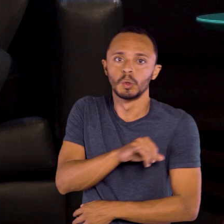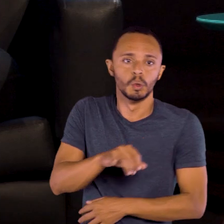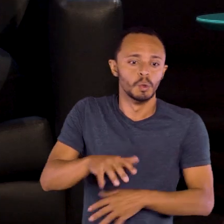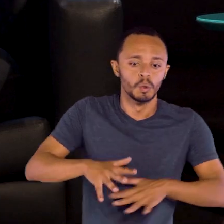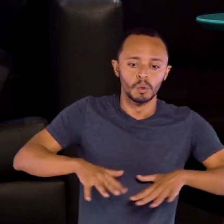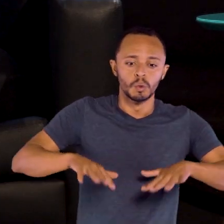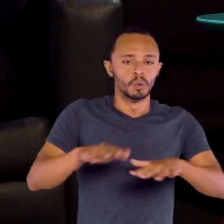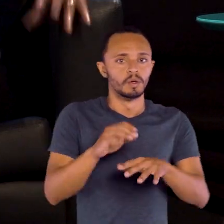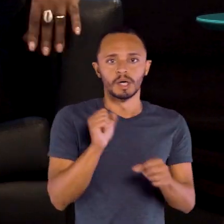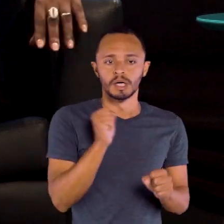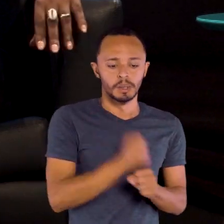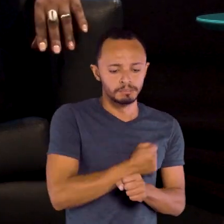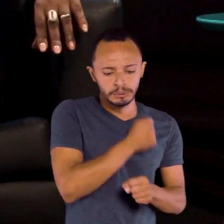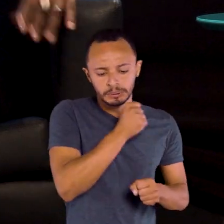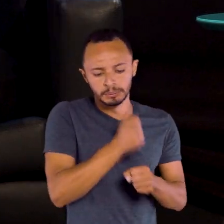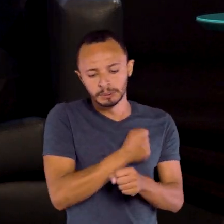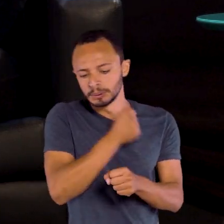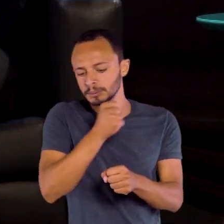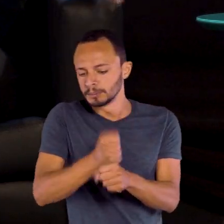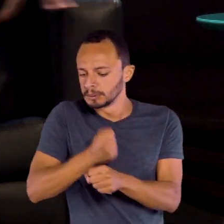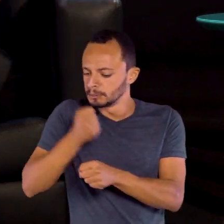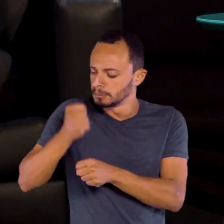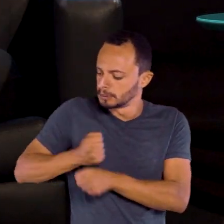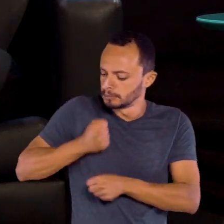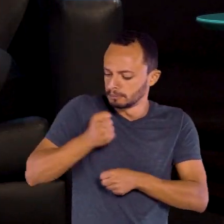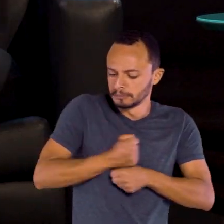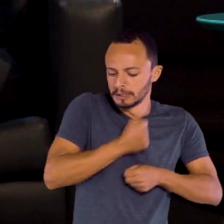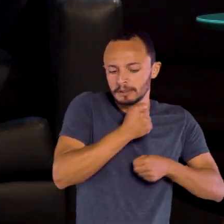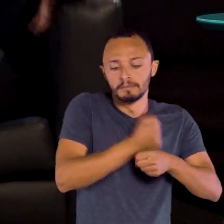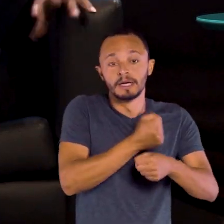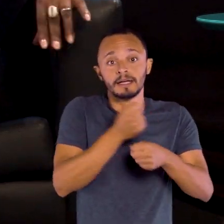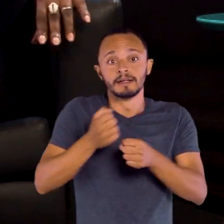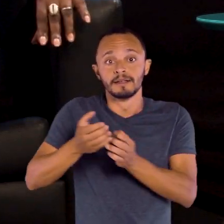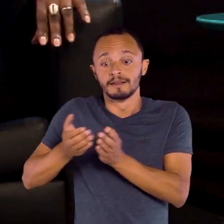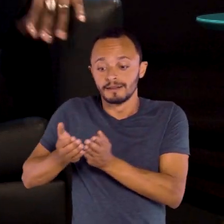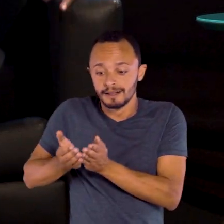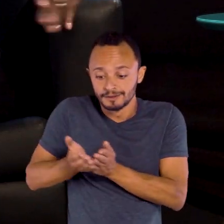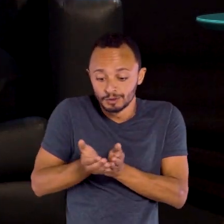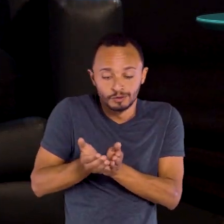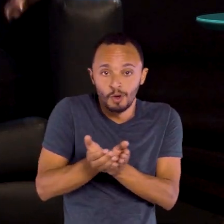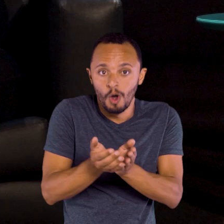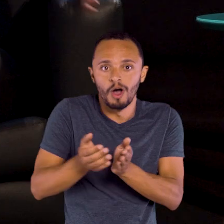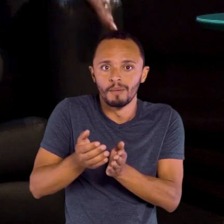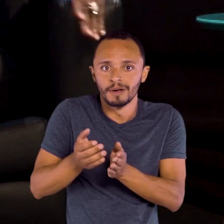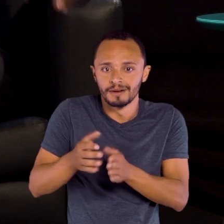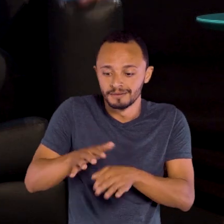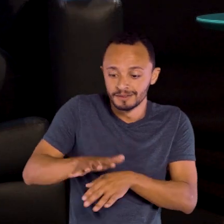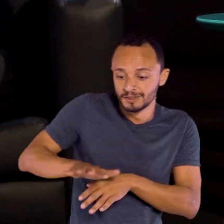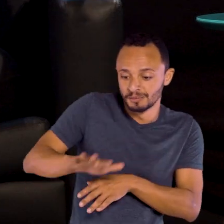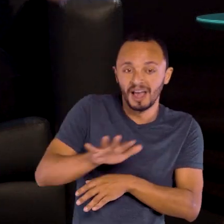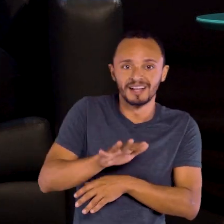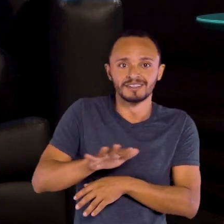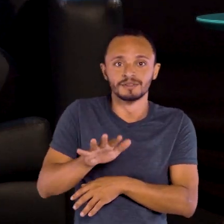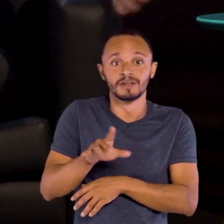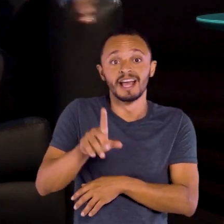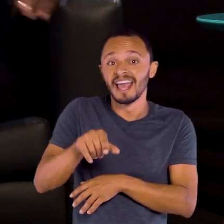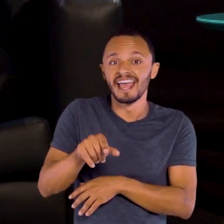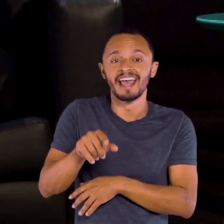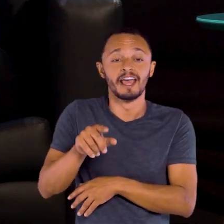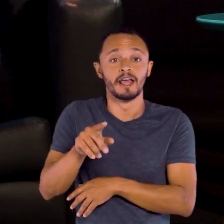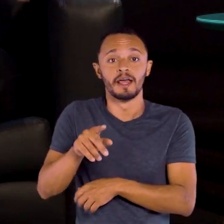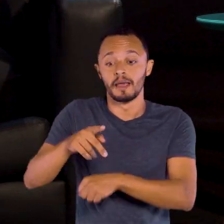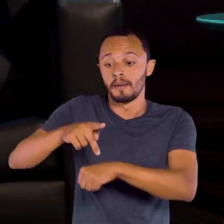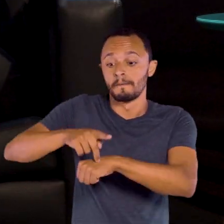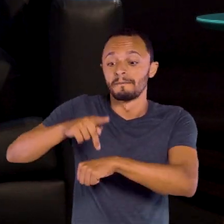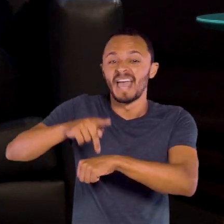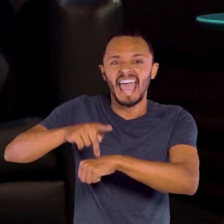aqueles mega eventos. E aí aquelas obras na zona portuária revelaram as pedras do cais,